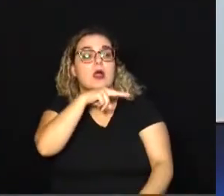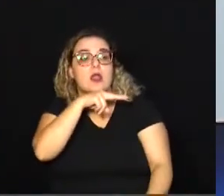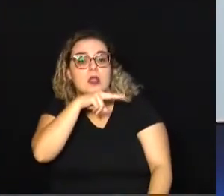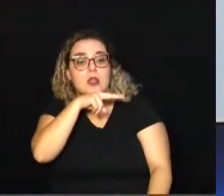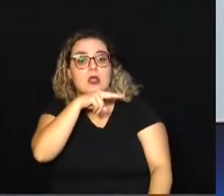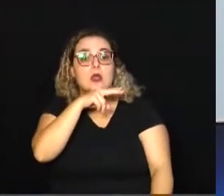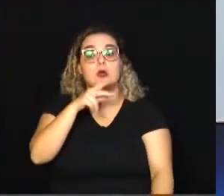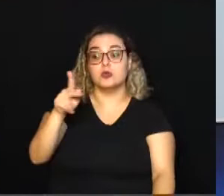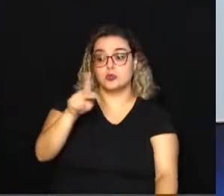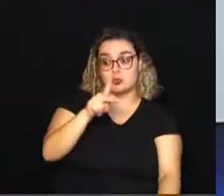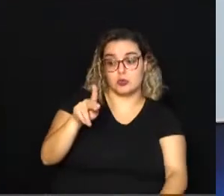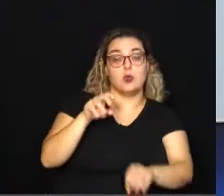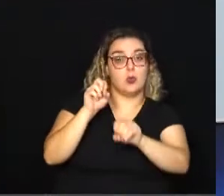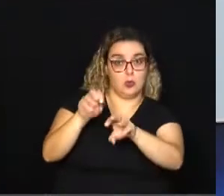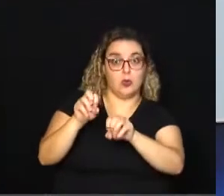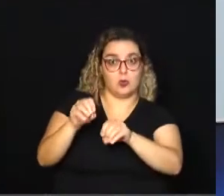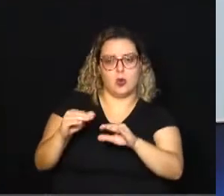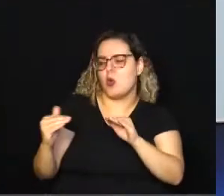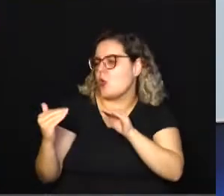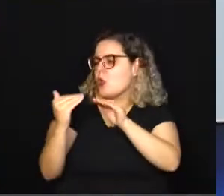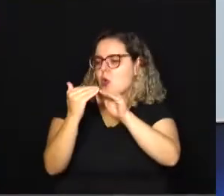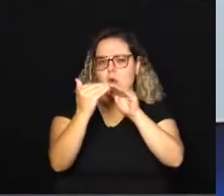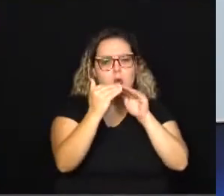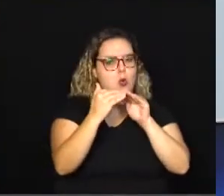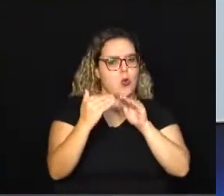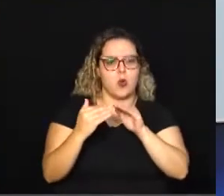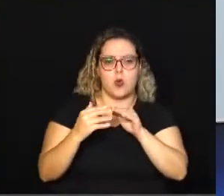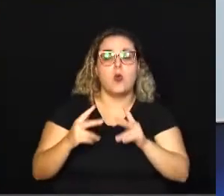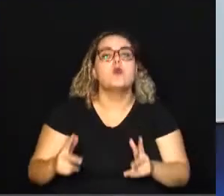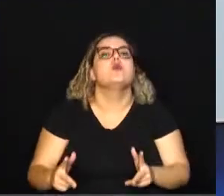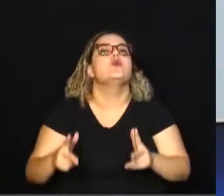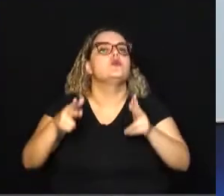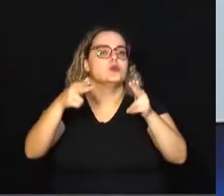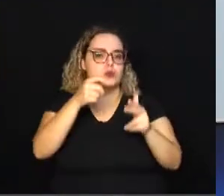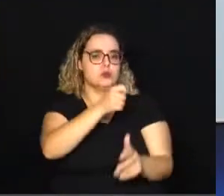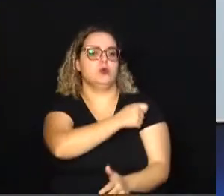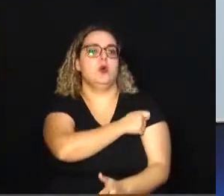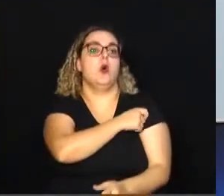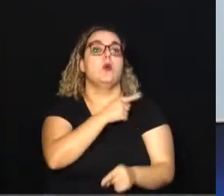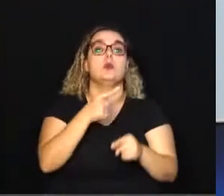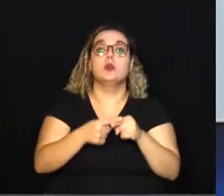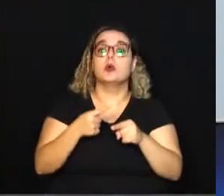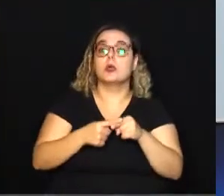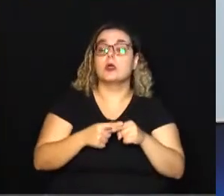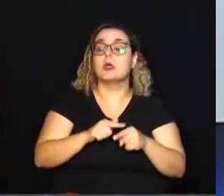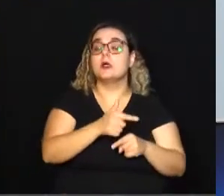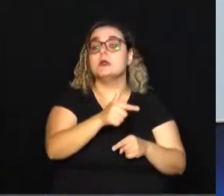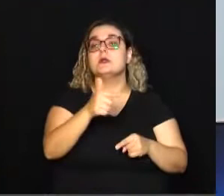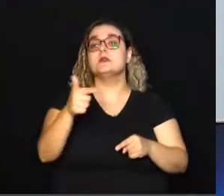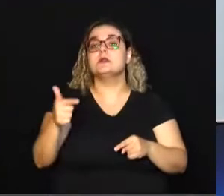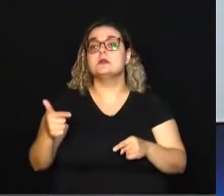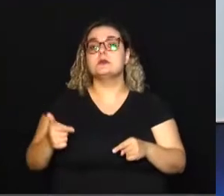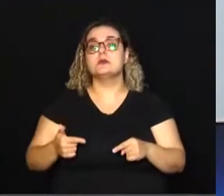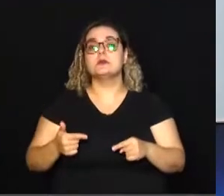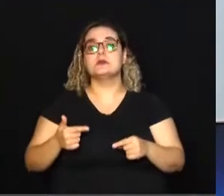são educadores. Concordo plenamente com a suspensão das aulas, pois não existe